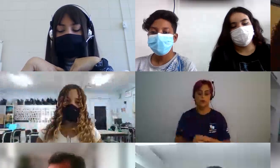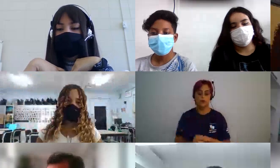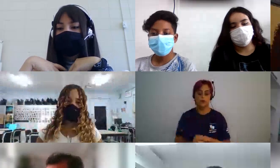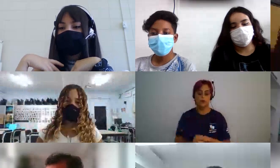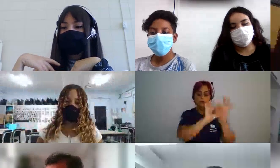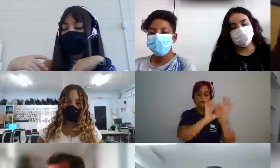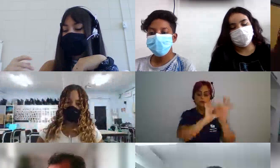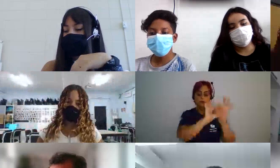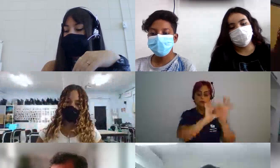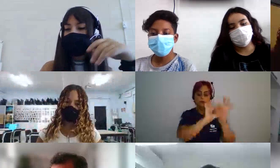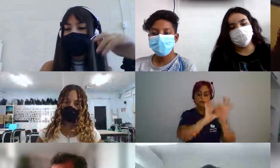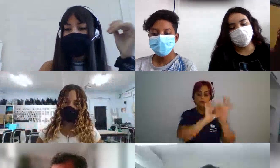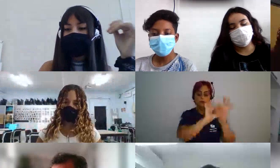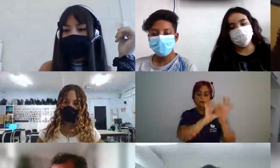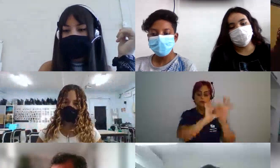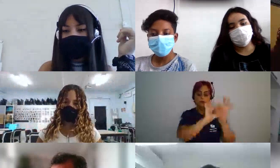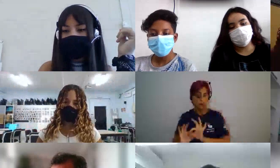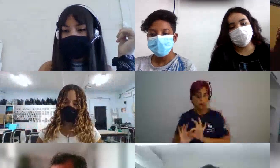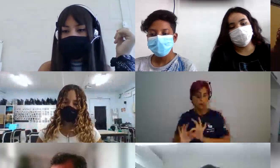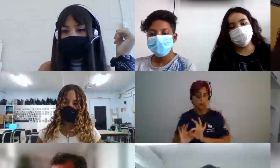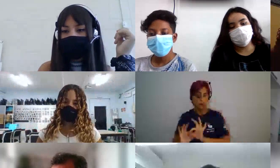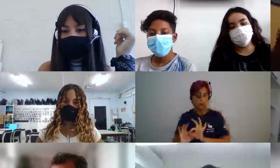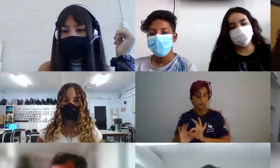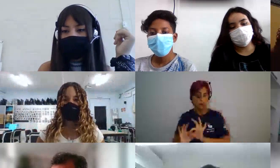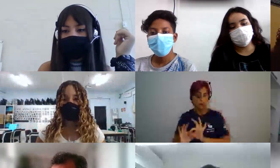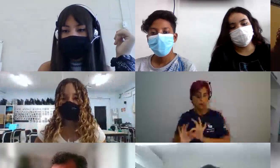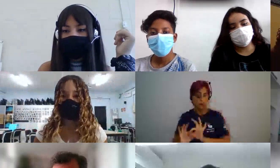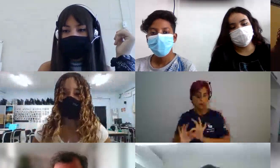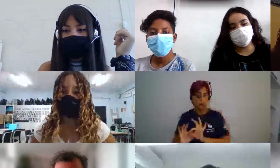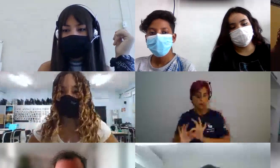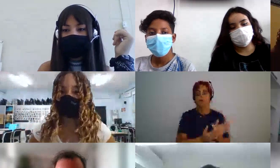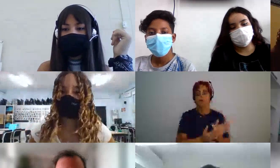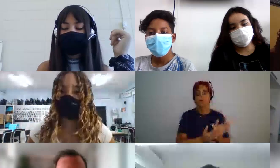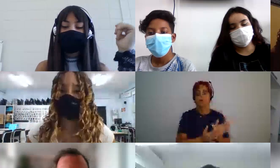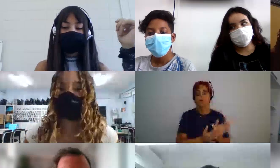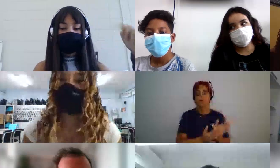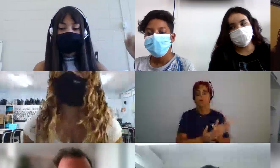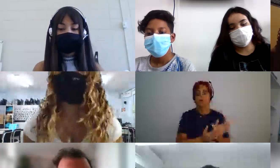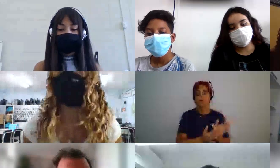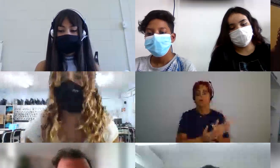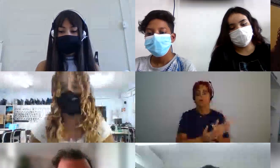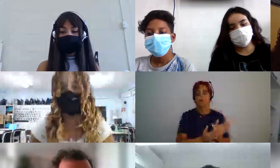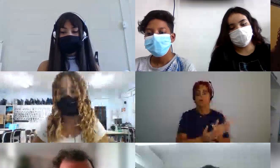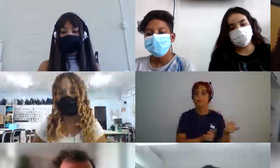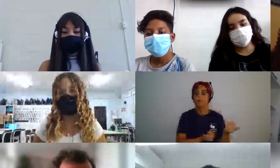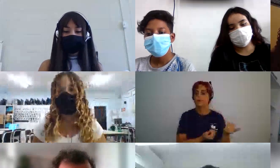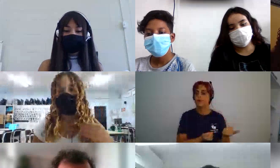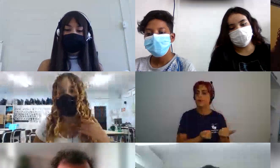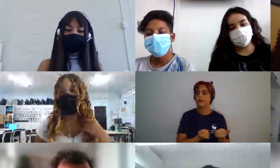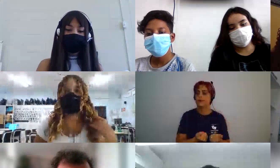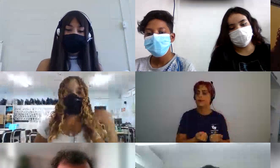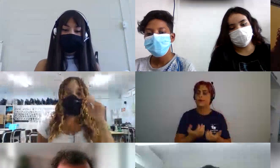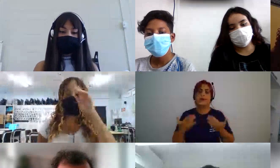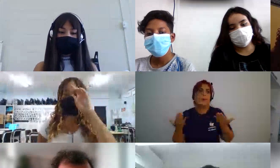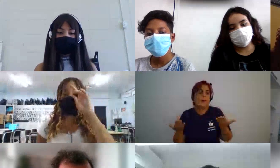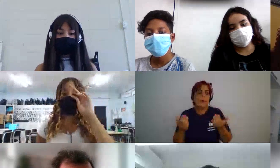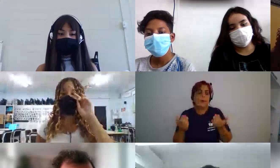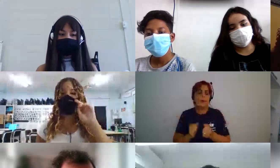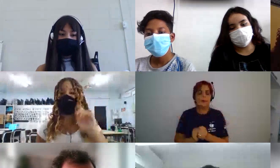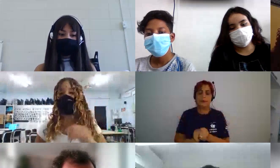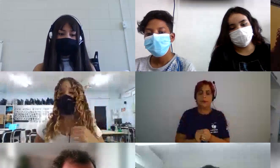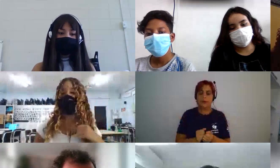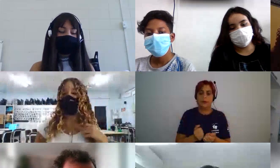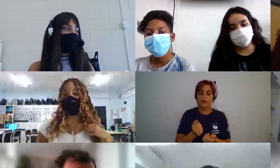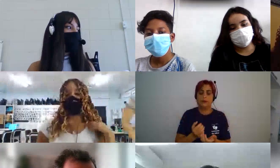que lançamos o projeto Sou Adolescente e Agora, para conversarmos com os estudantes da Rede Municipal de